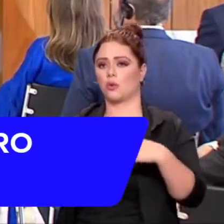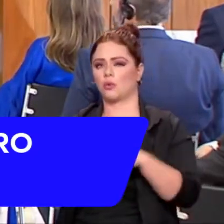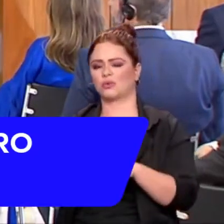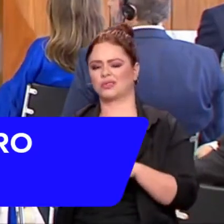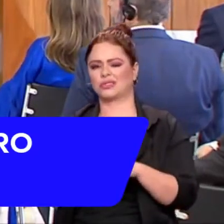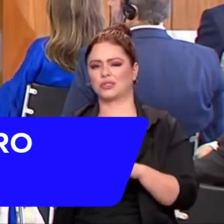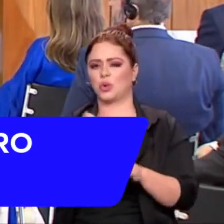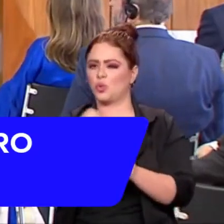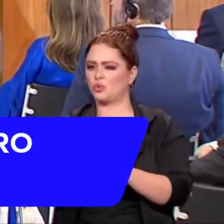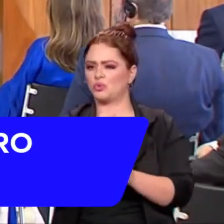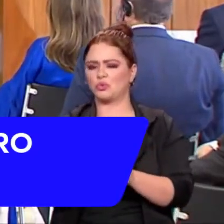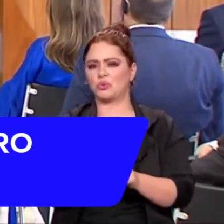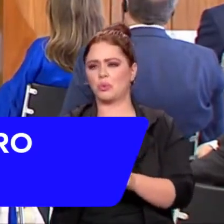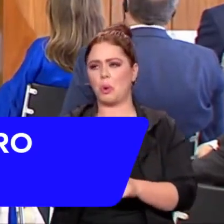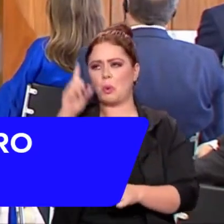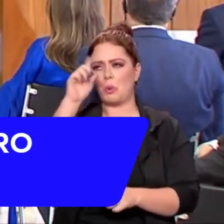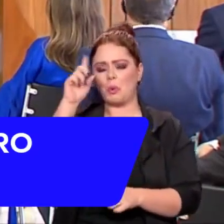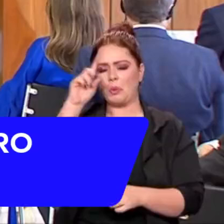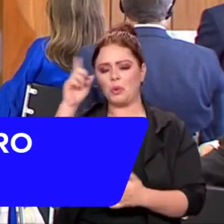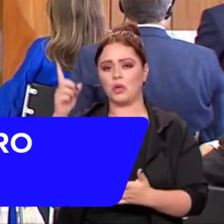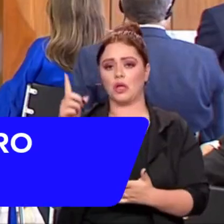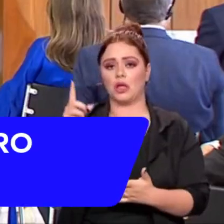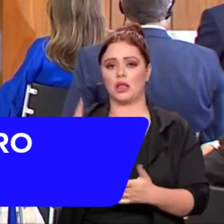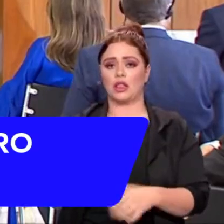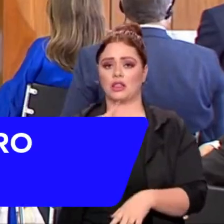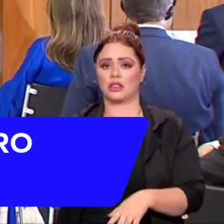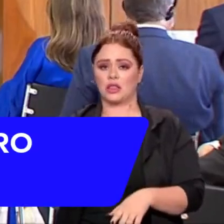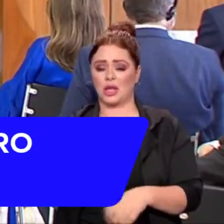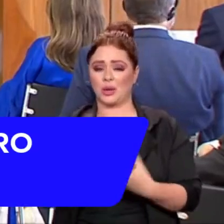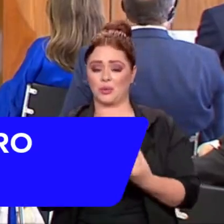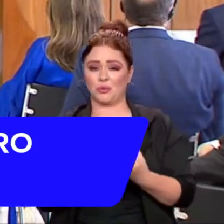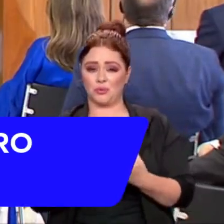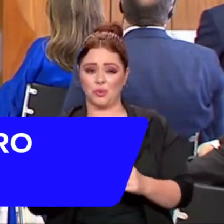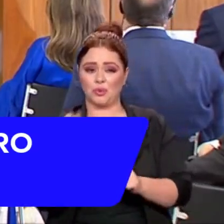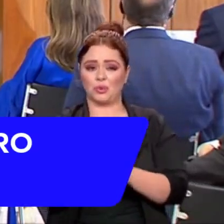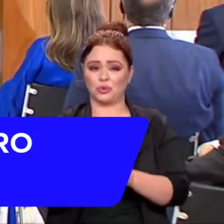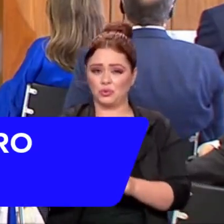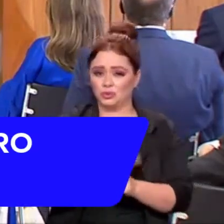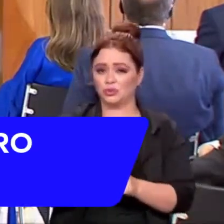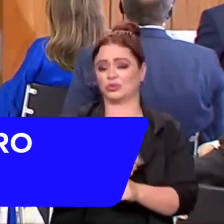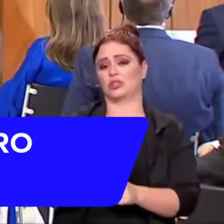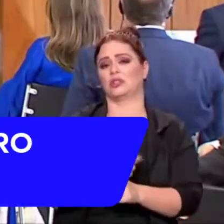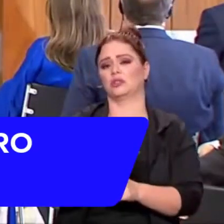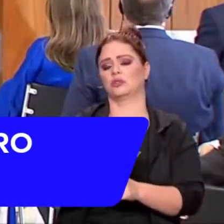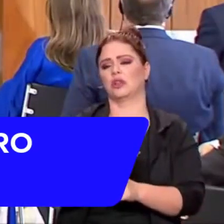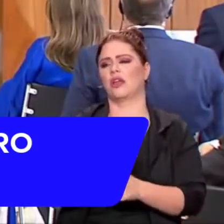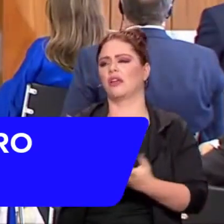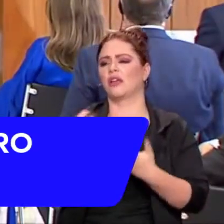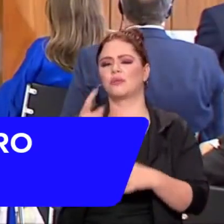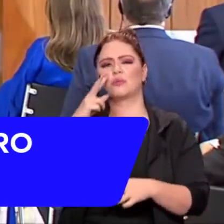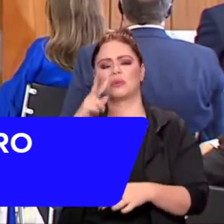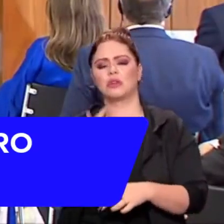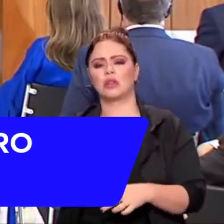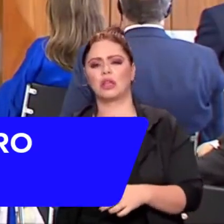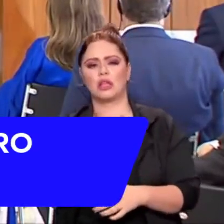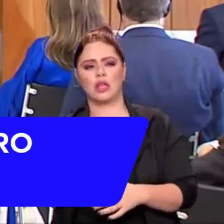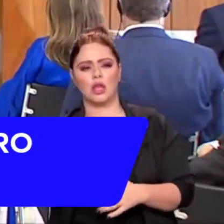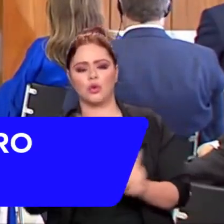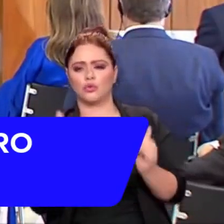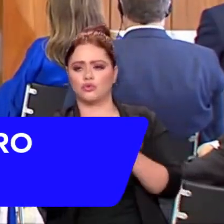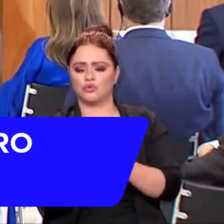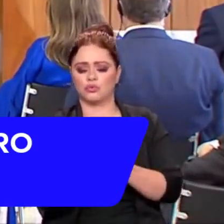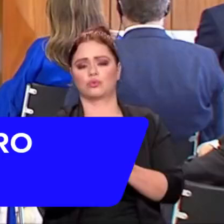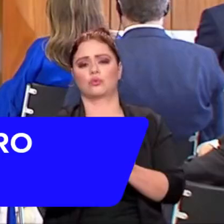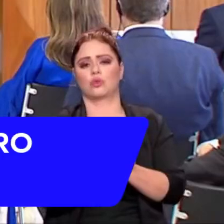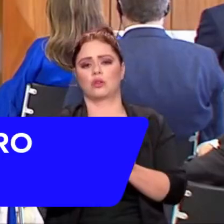tempo. Essa narrativa, durante muitos anos, o Celso Amorim, que era meu ministro, e eu, andávamos ao